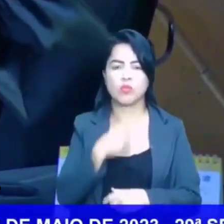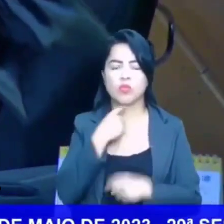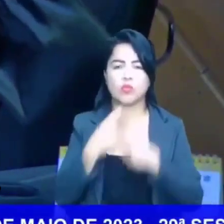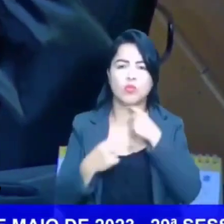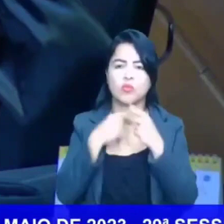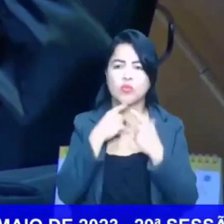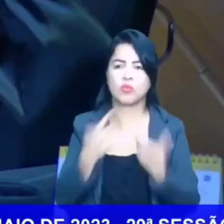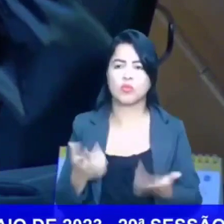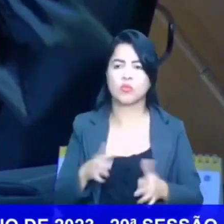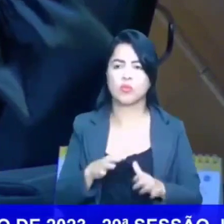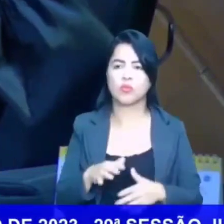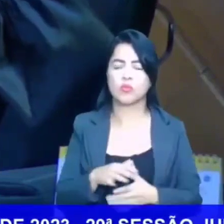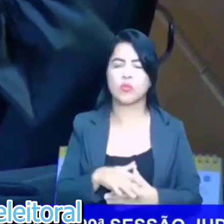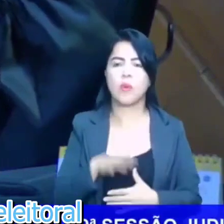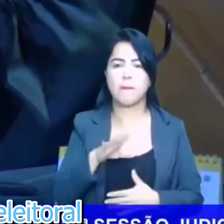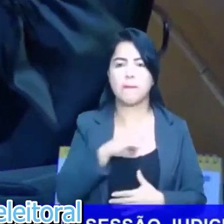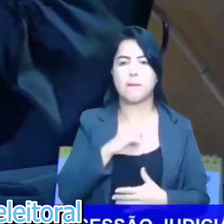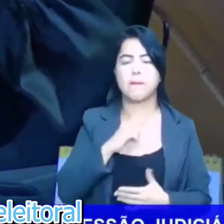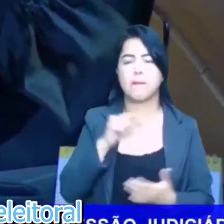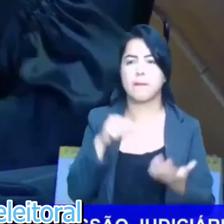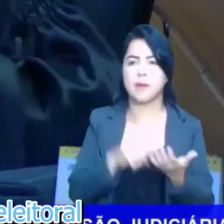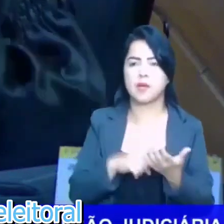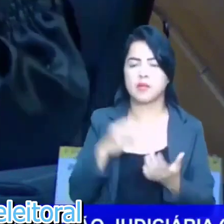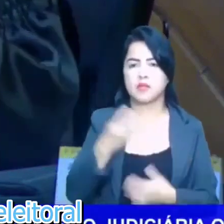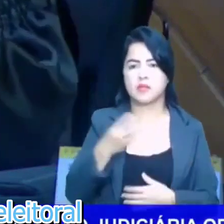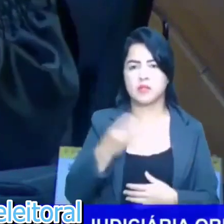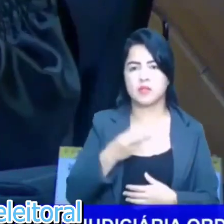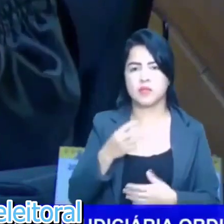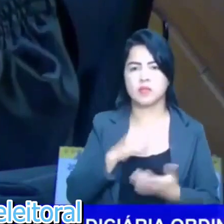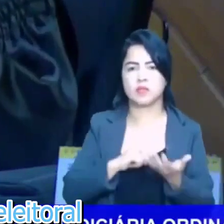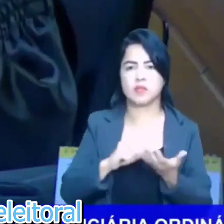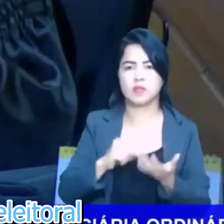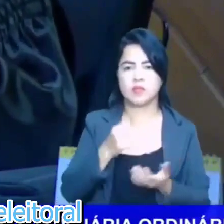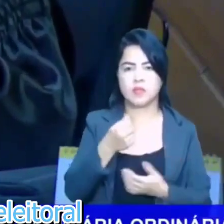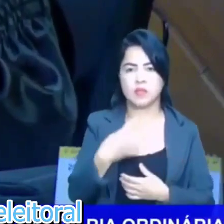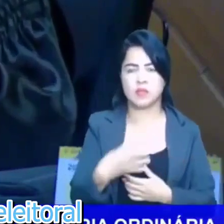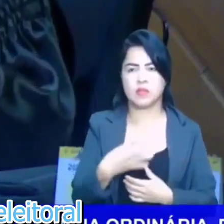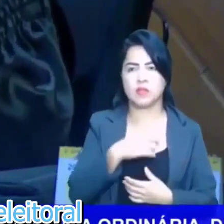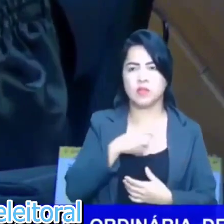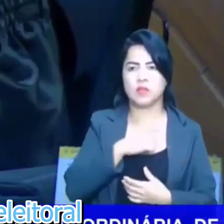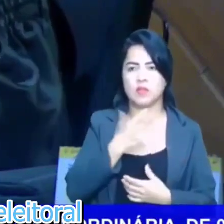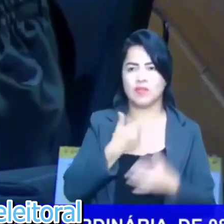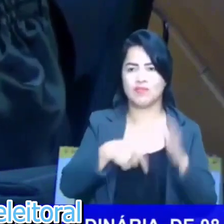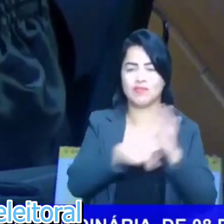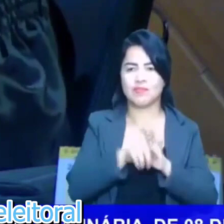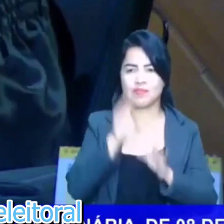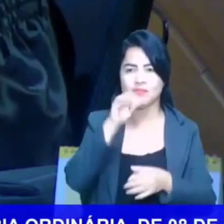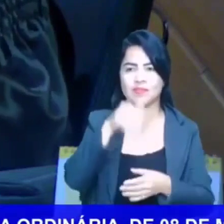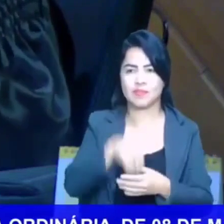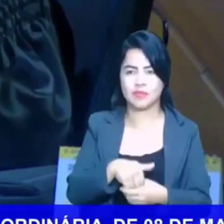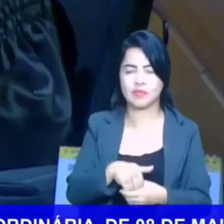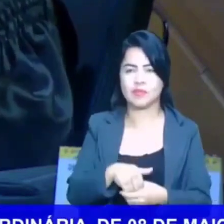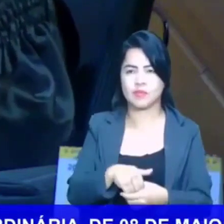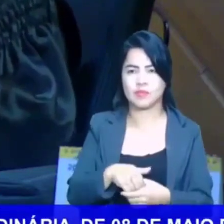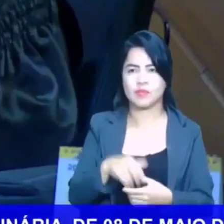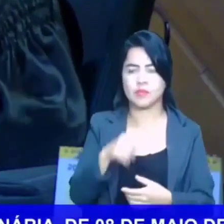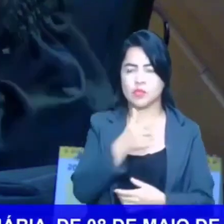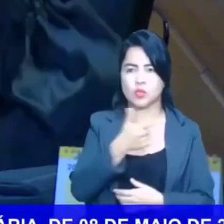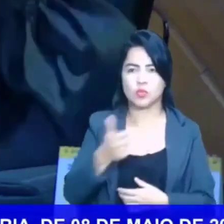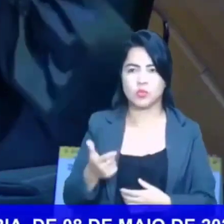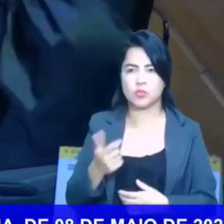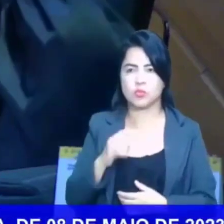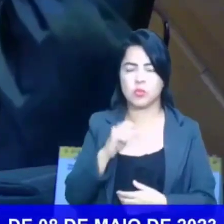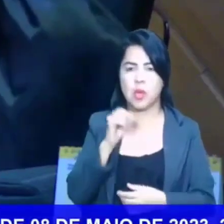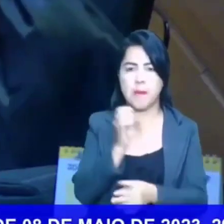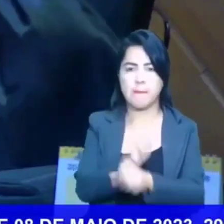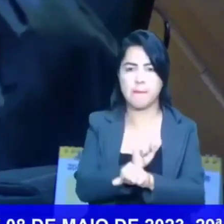isso. Mas o parágrafo 3º do artigo 14 do Código Eleitoral, ele não trata de suspeição, ele